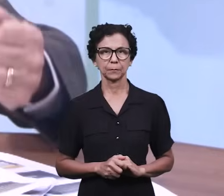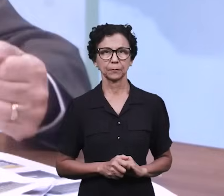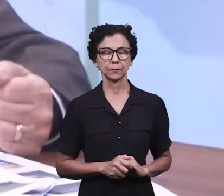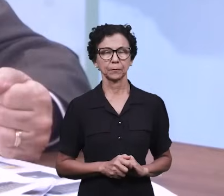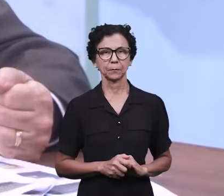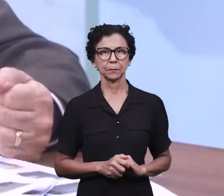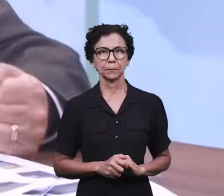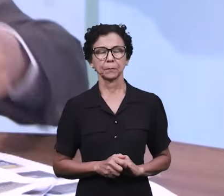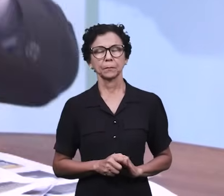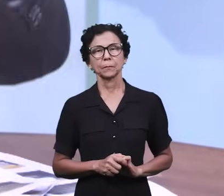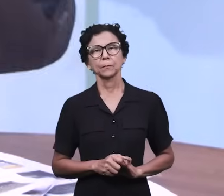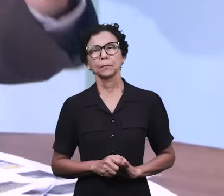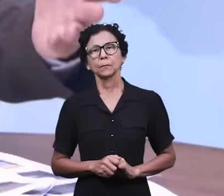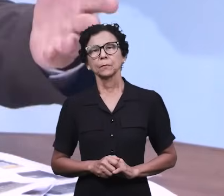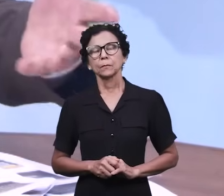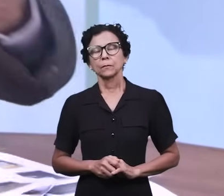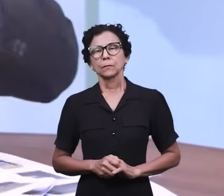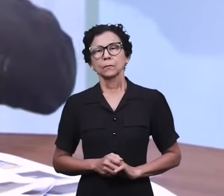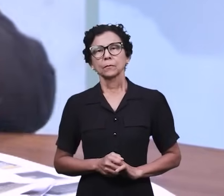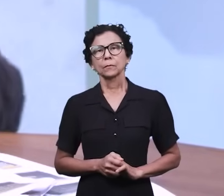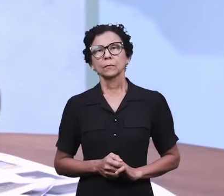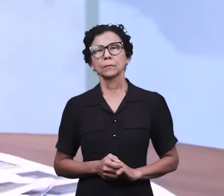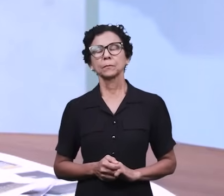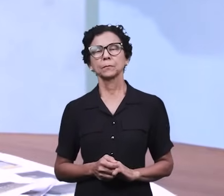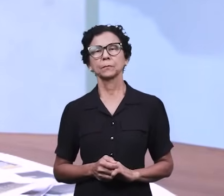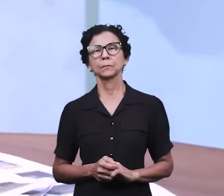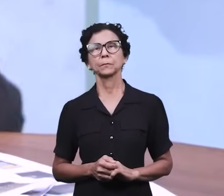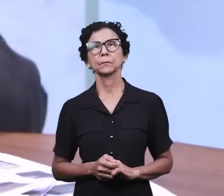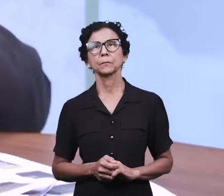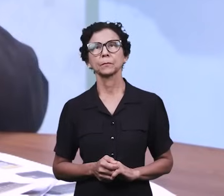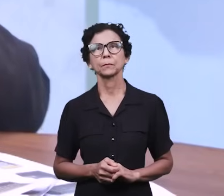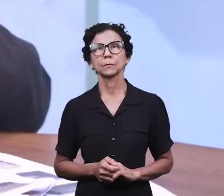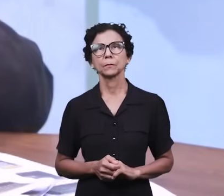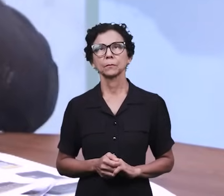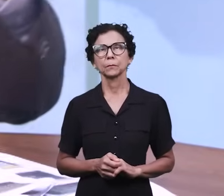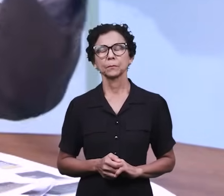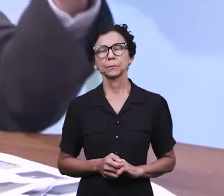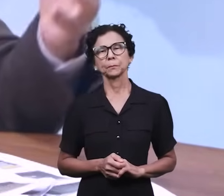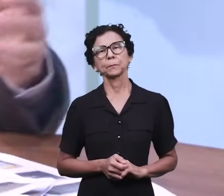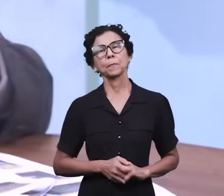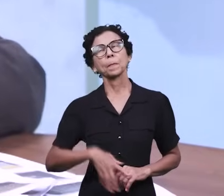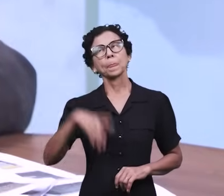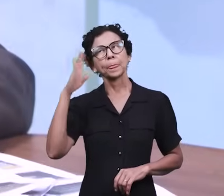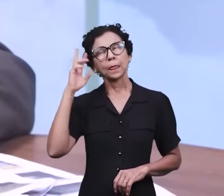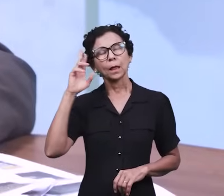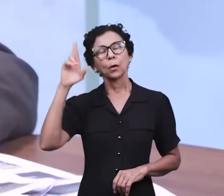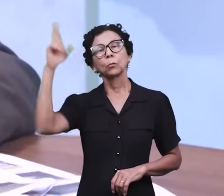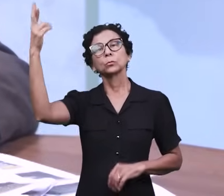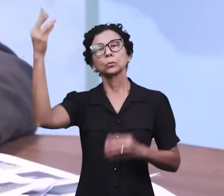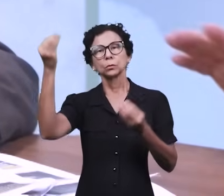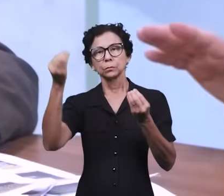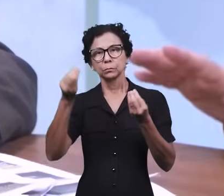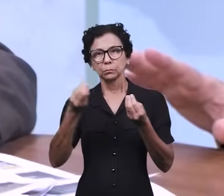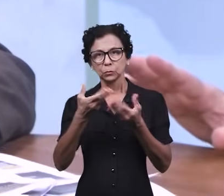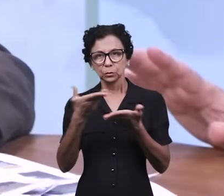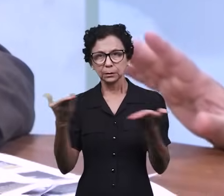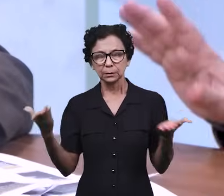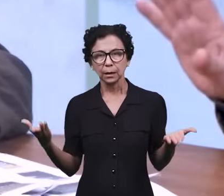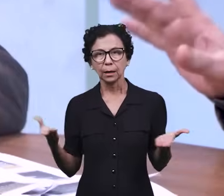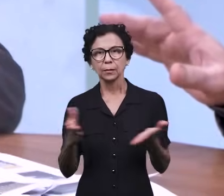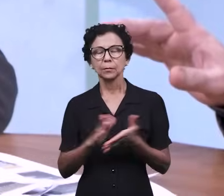fortalezas que estão cercadas, que são bênçãos para as nossas vidas. Depois dessas coisas,